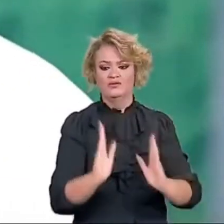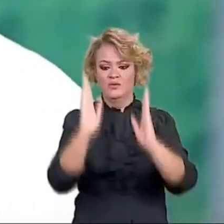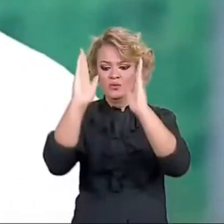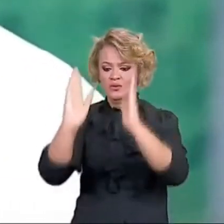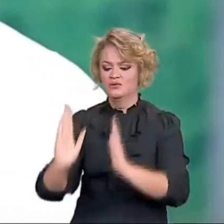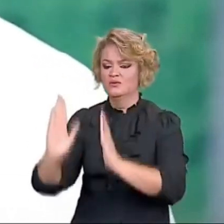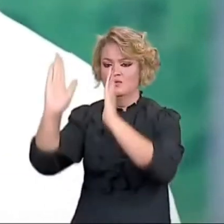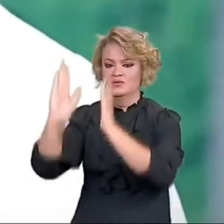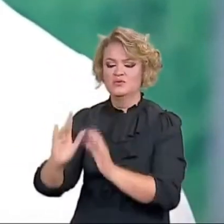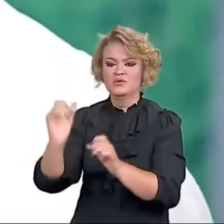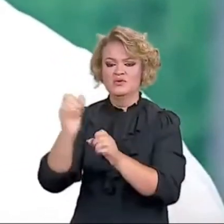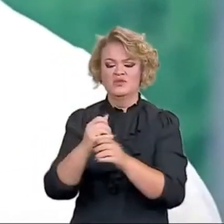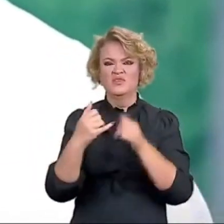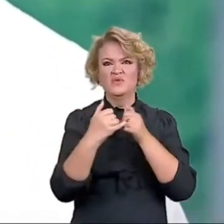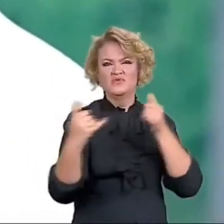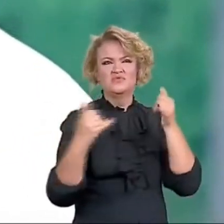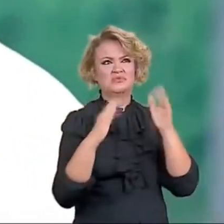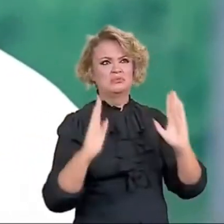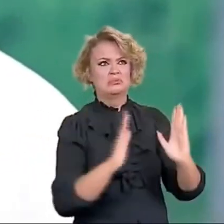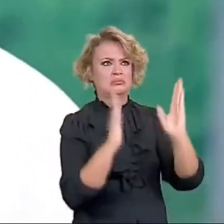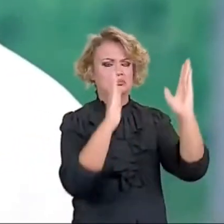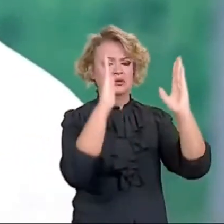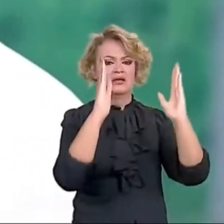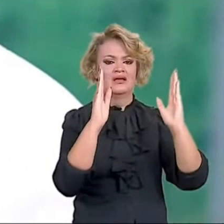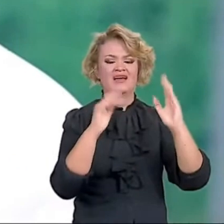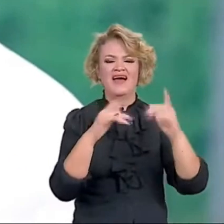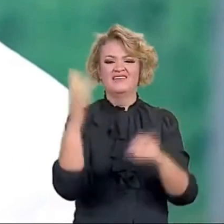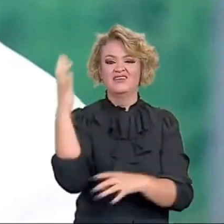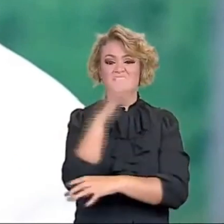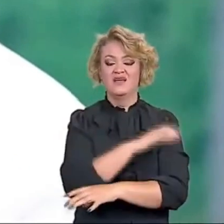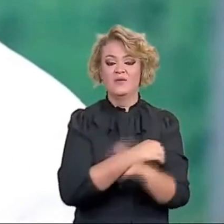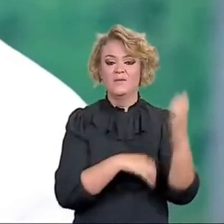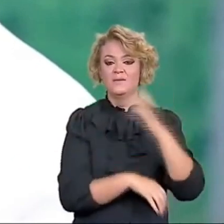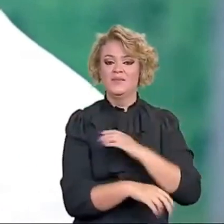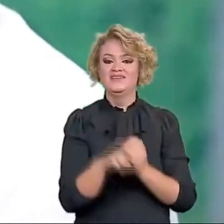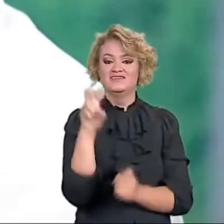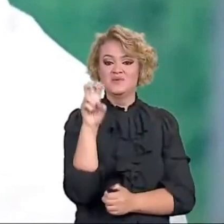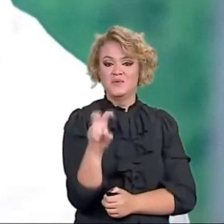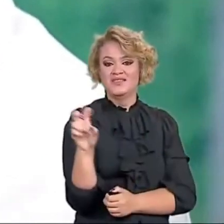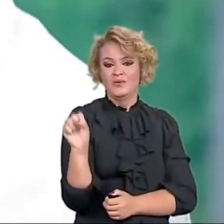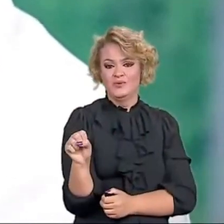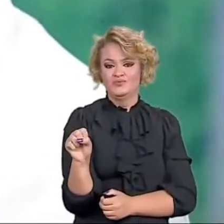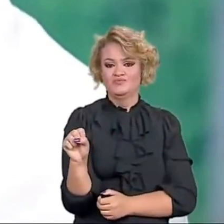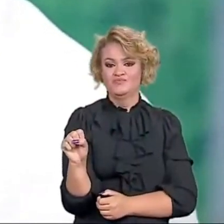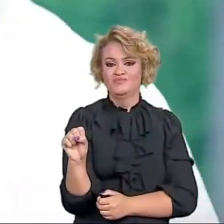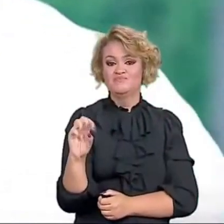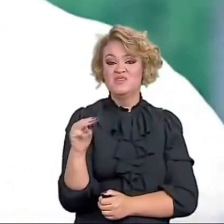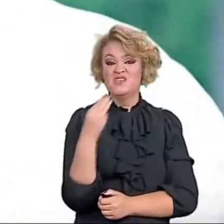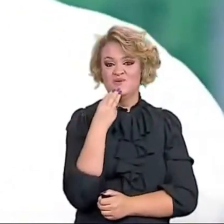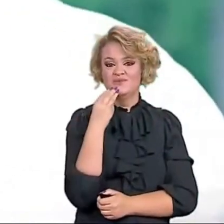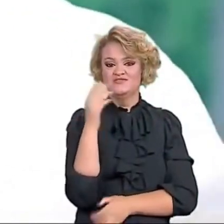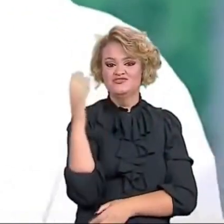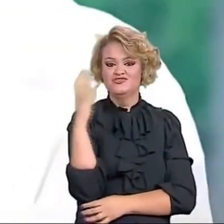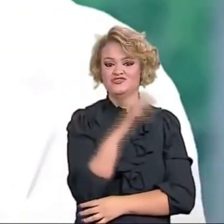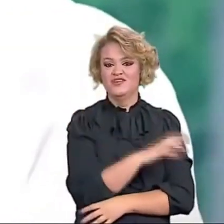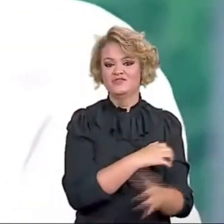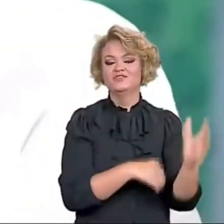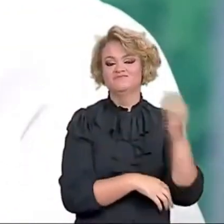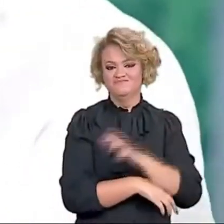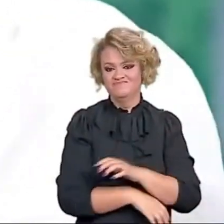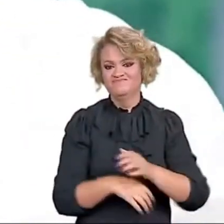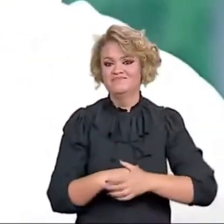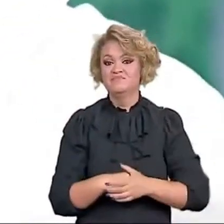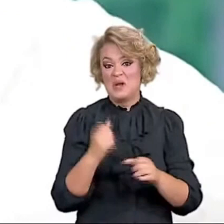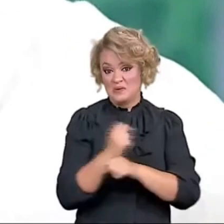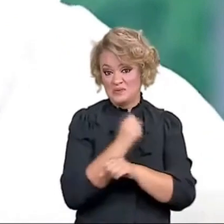fio, a gente teria que derrubar 58 milhões de árvores. Então você veja o que, que